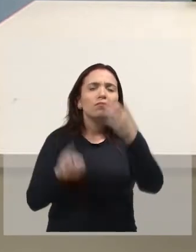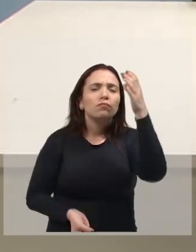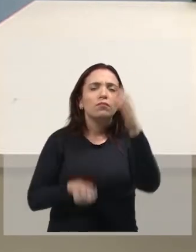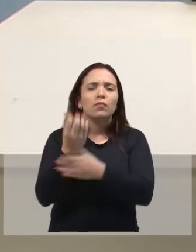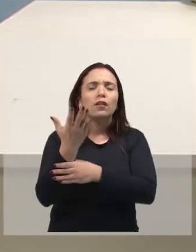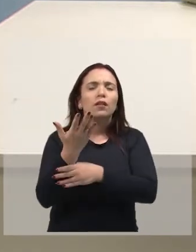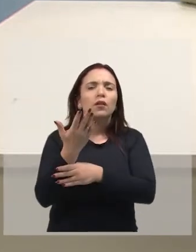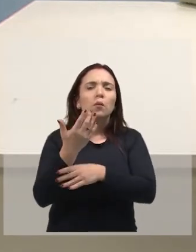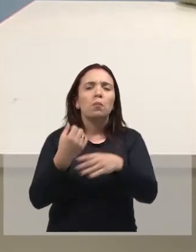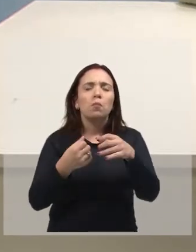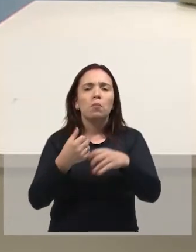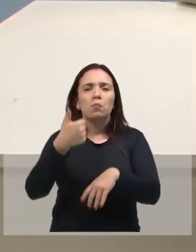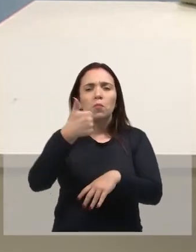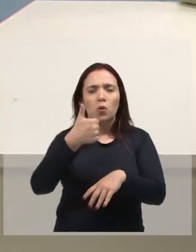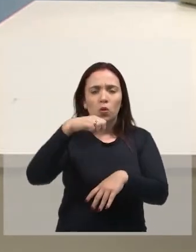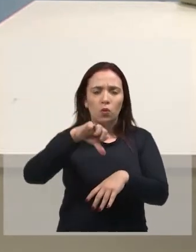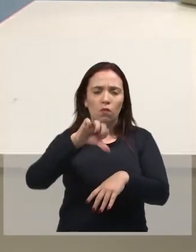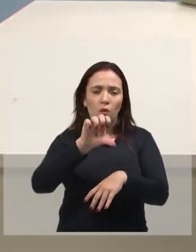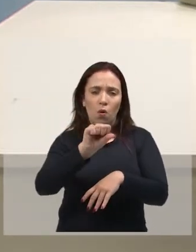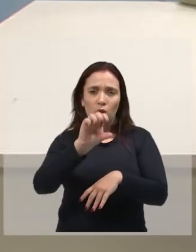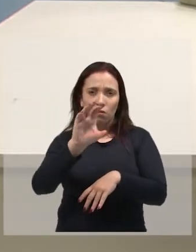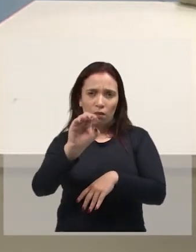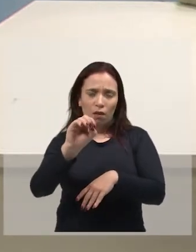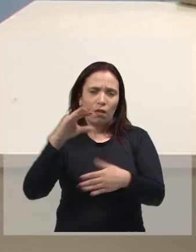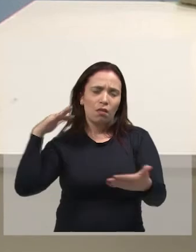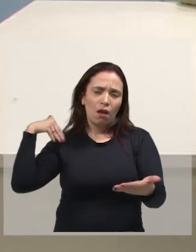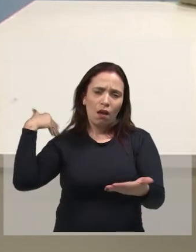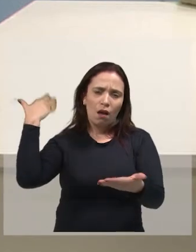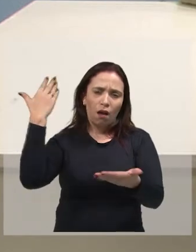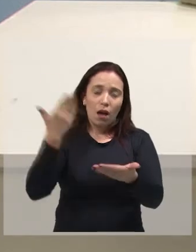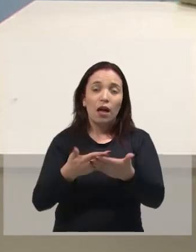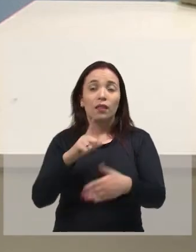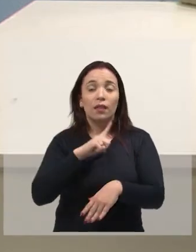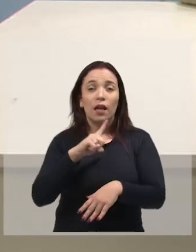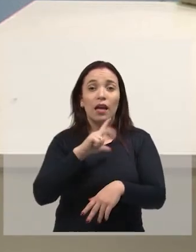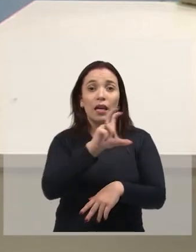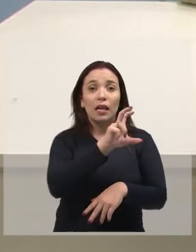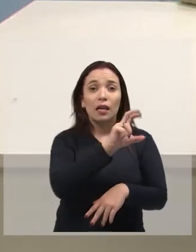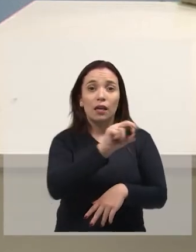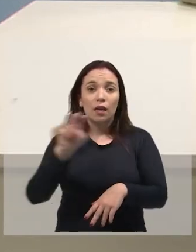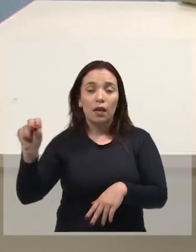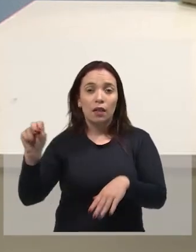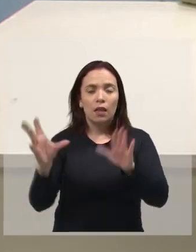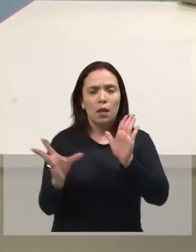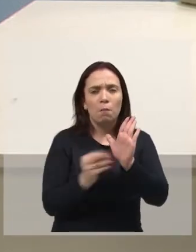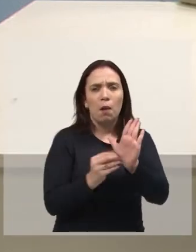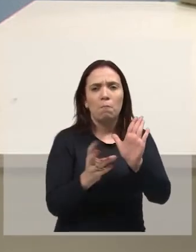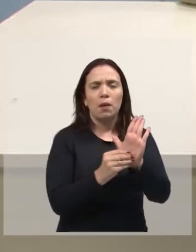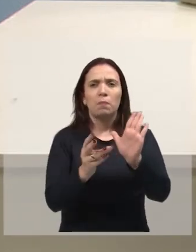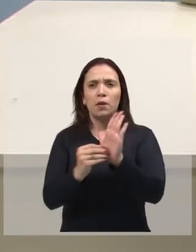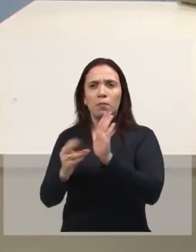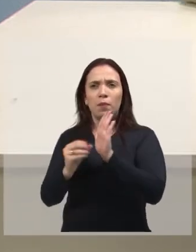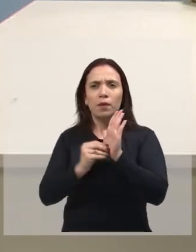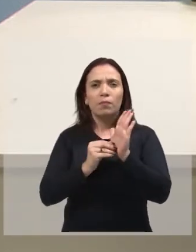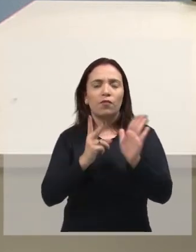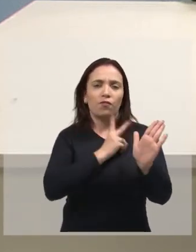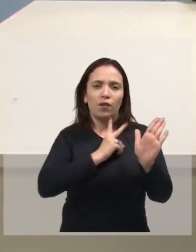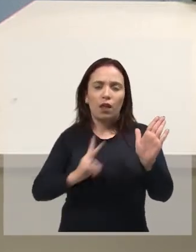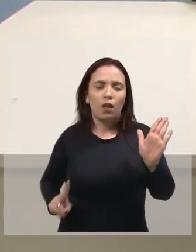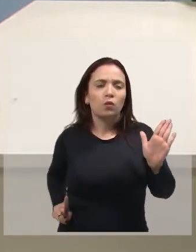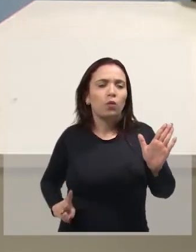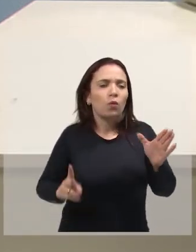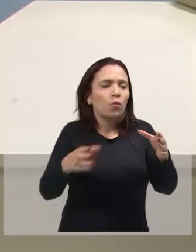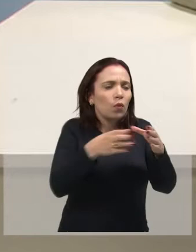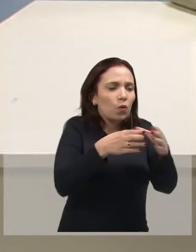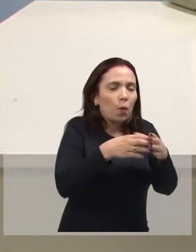de 1980, o Código da Cidade recebeu quase 500 emendas, né? Emendas de vereadores de